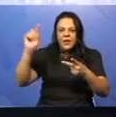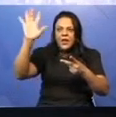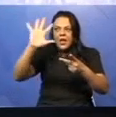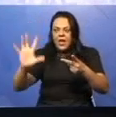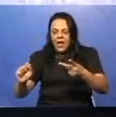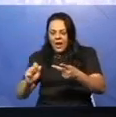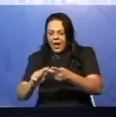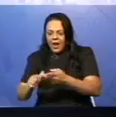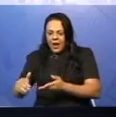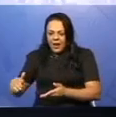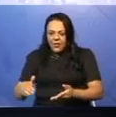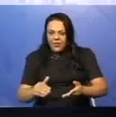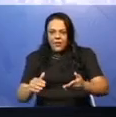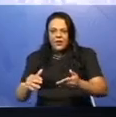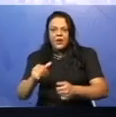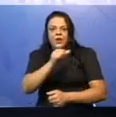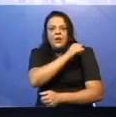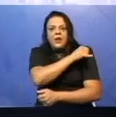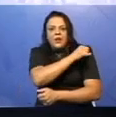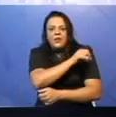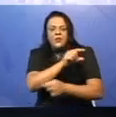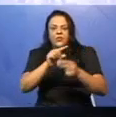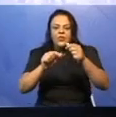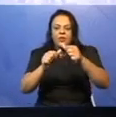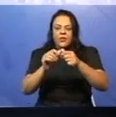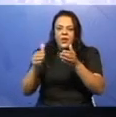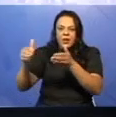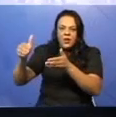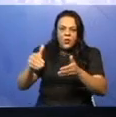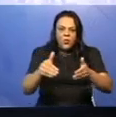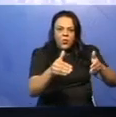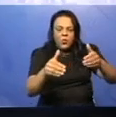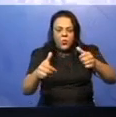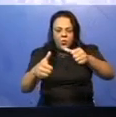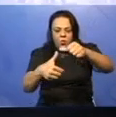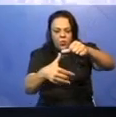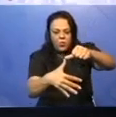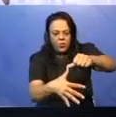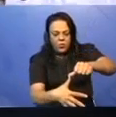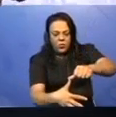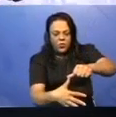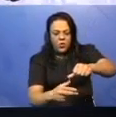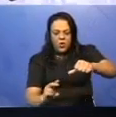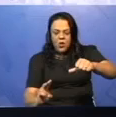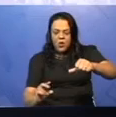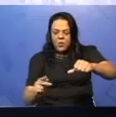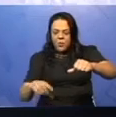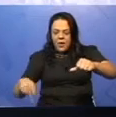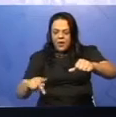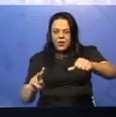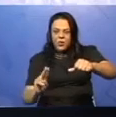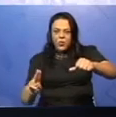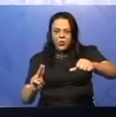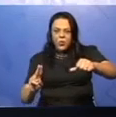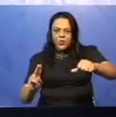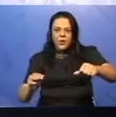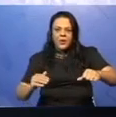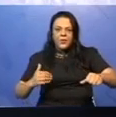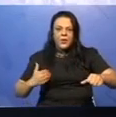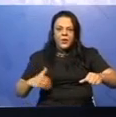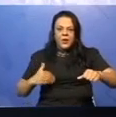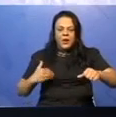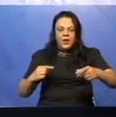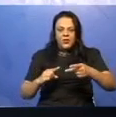Janeiro. Em seguida, desceu pelo litoral da América do Sul, pelo Uruguai, pela Argentina, depois veio pelo